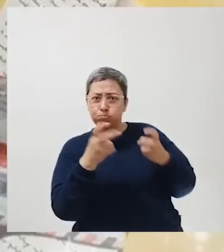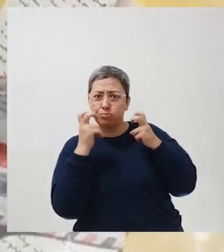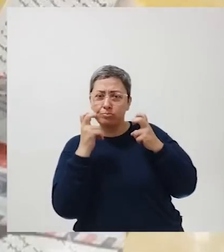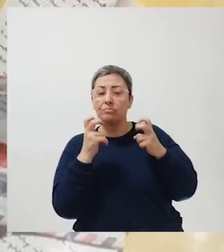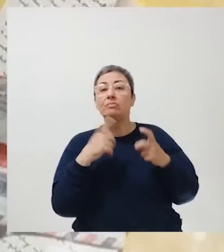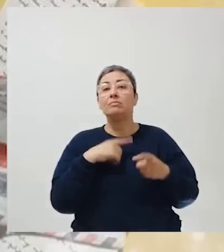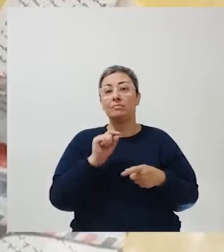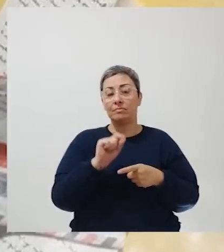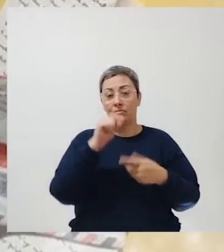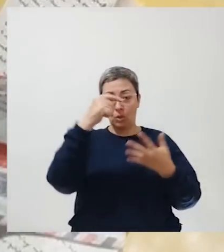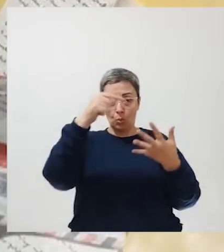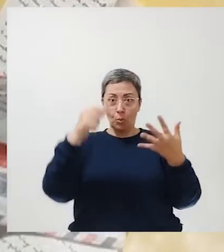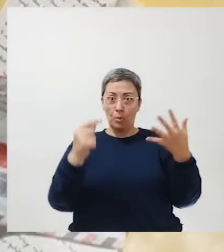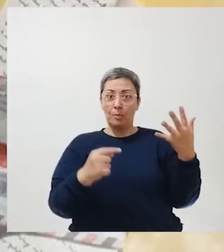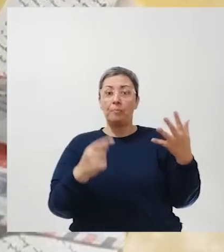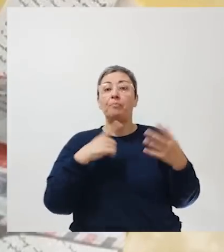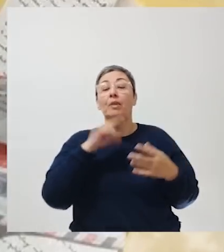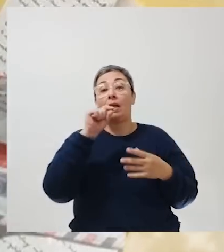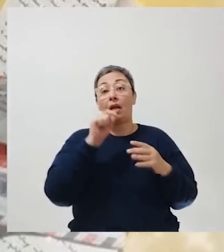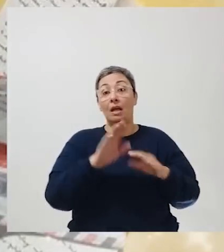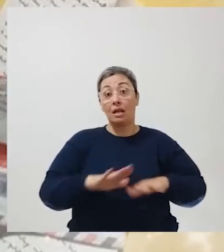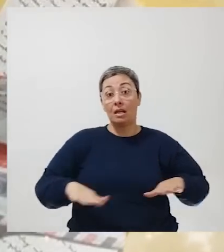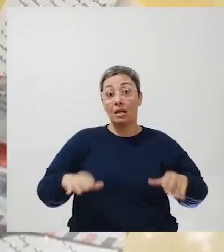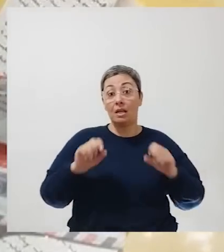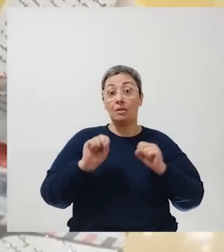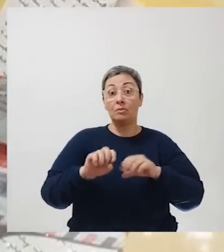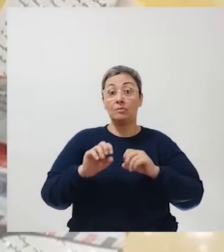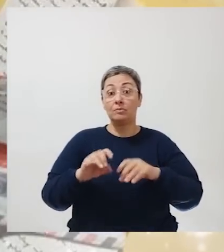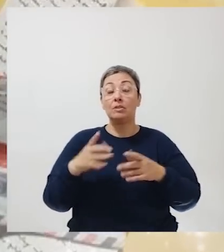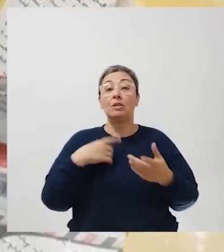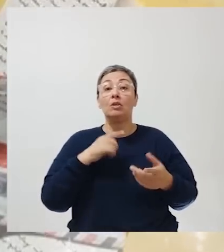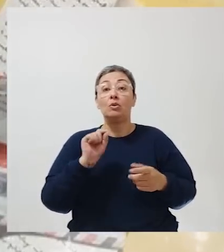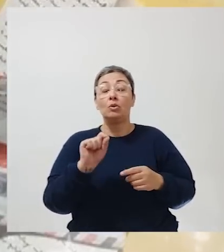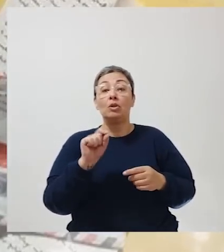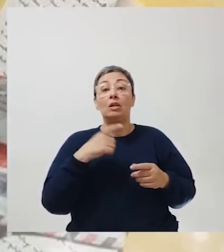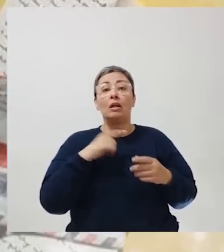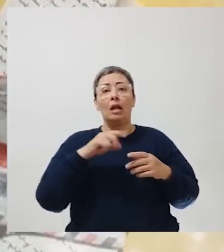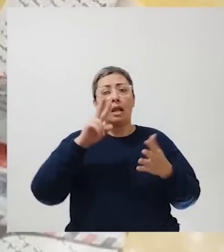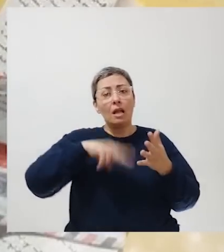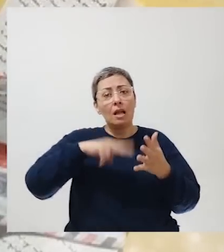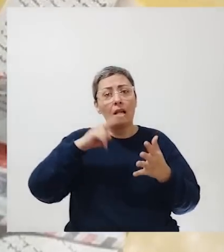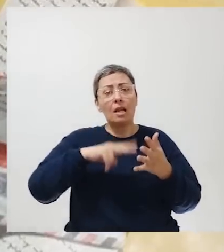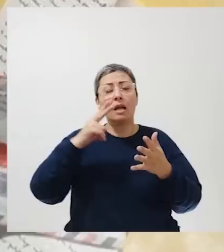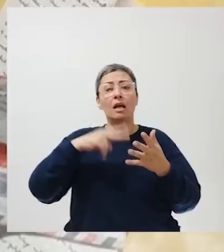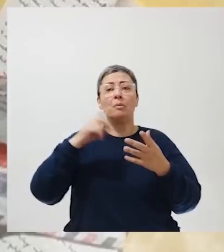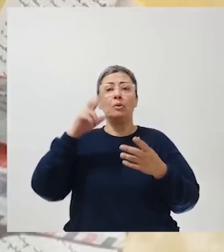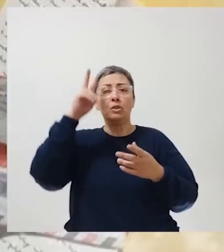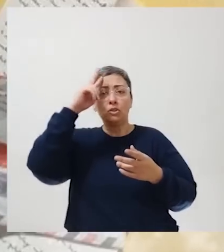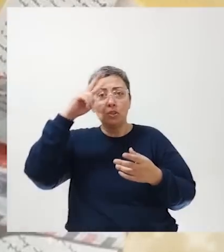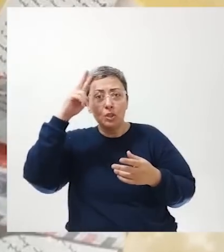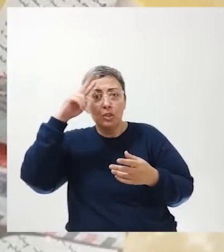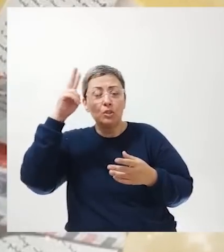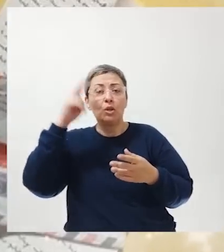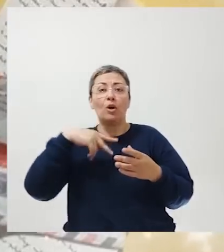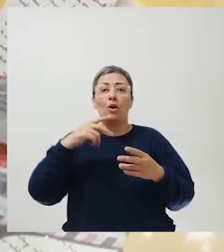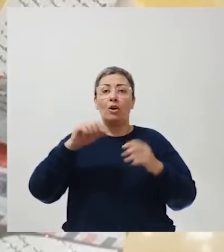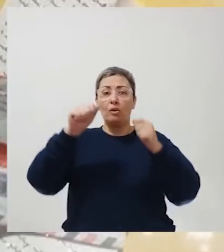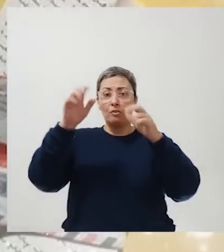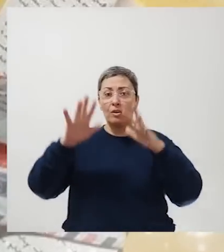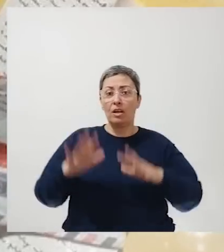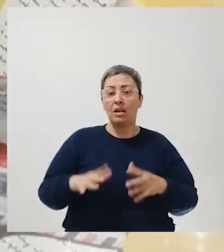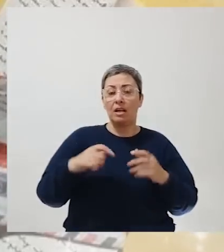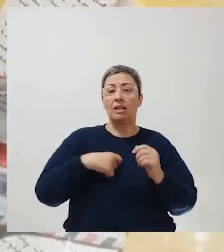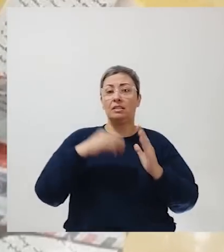para o outro. Na educação infantil, nós lemos muitos contos de fadas, fazemos diversas